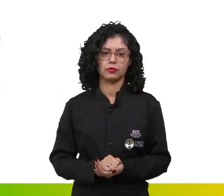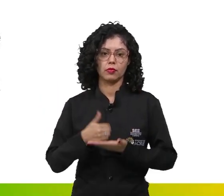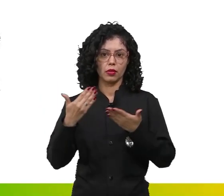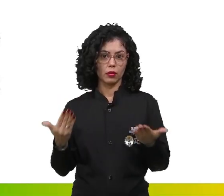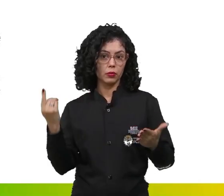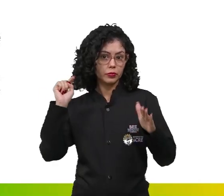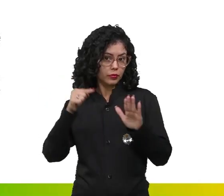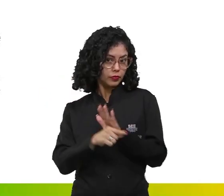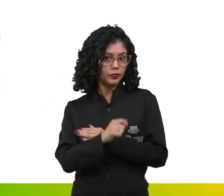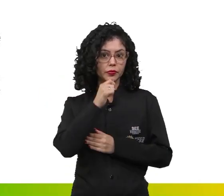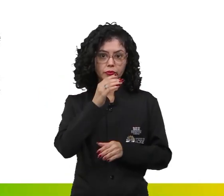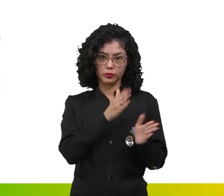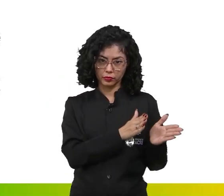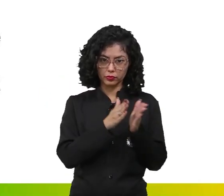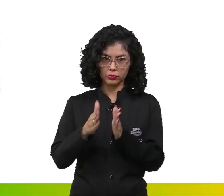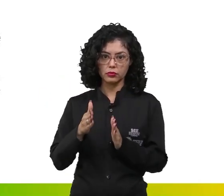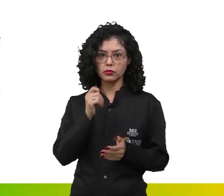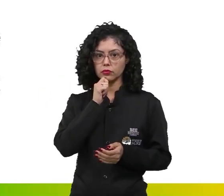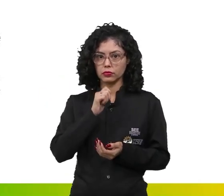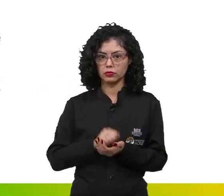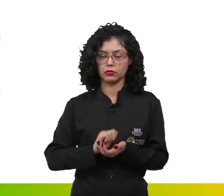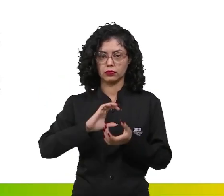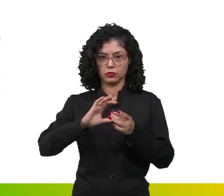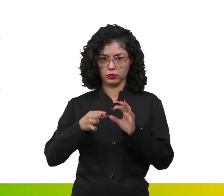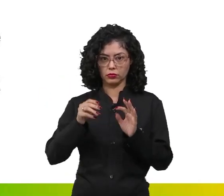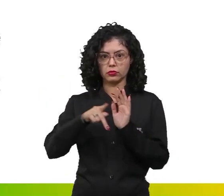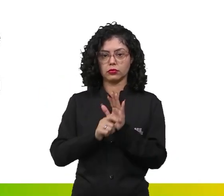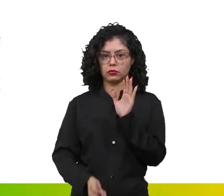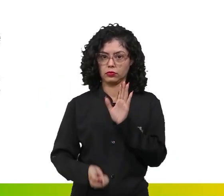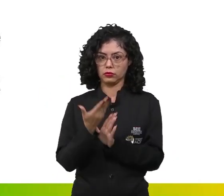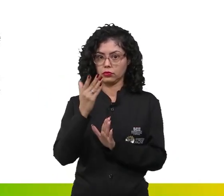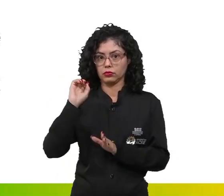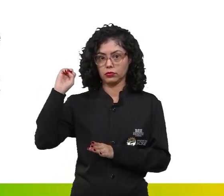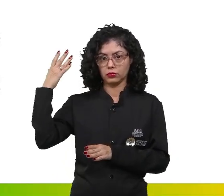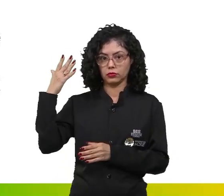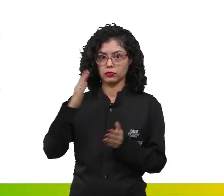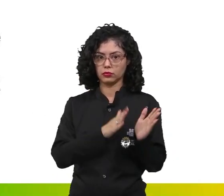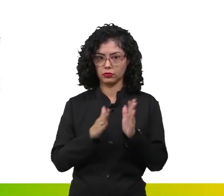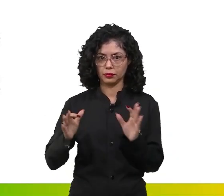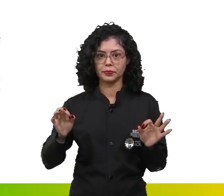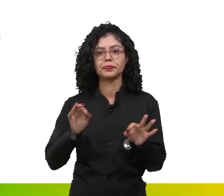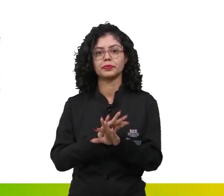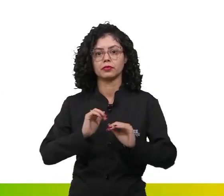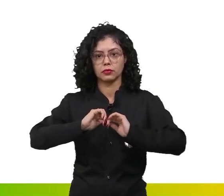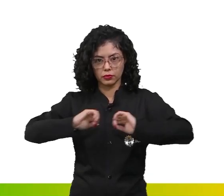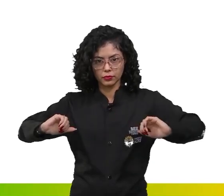Então é dentro desse período, é dentro desse contexto que ocorre o apartheid.